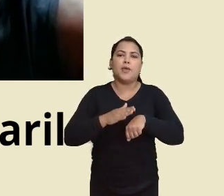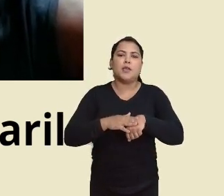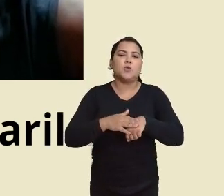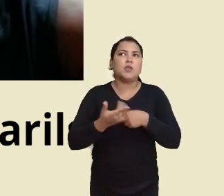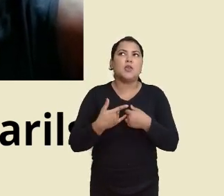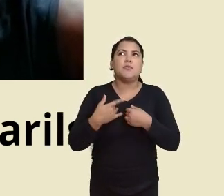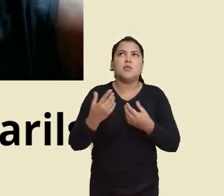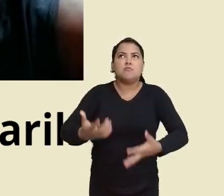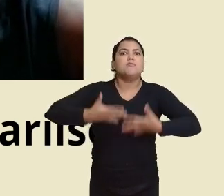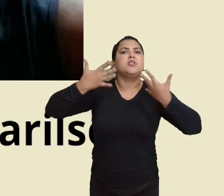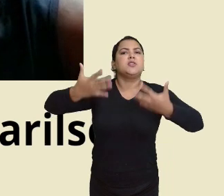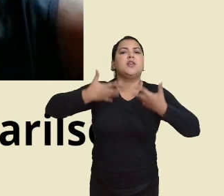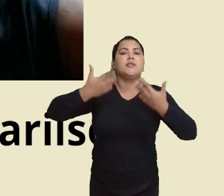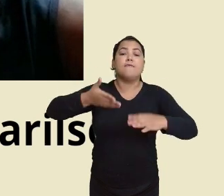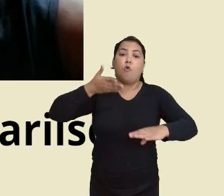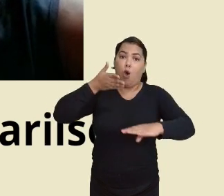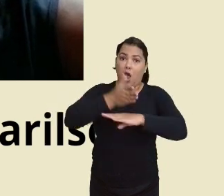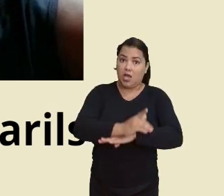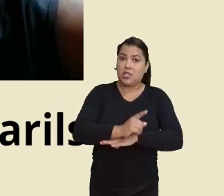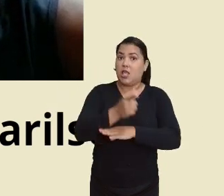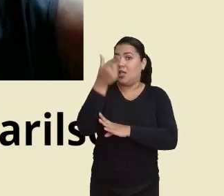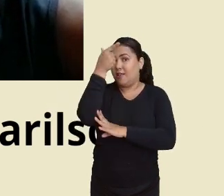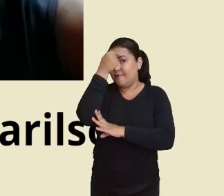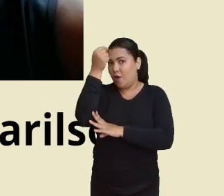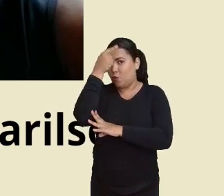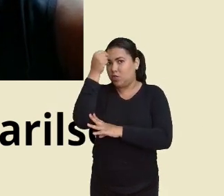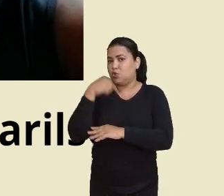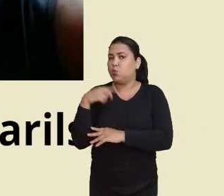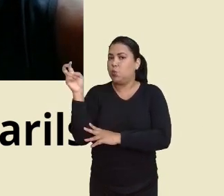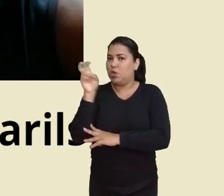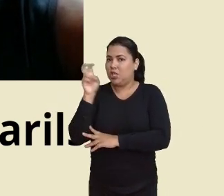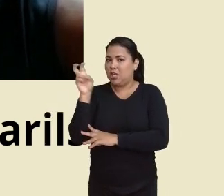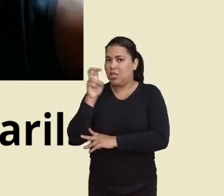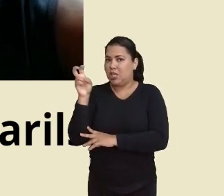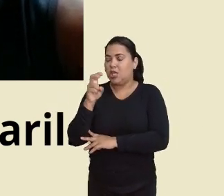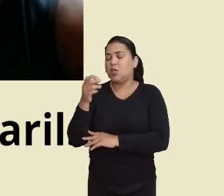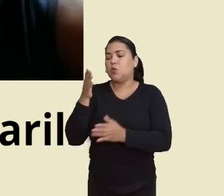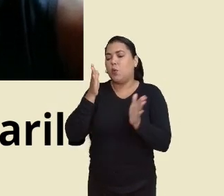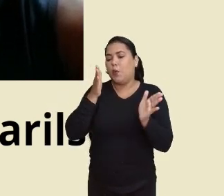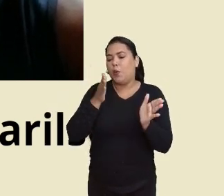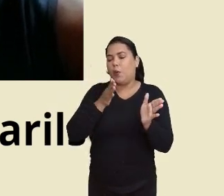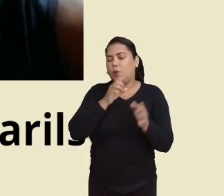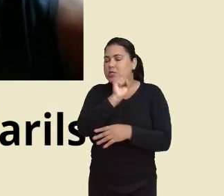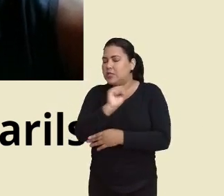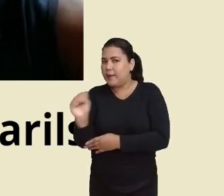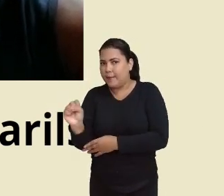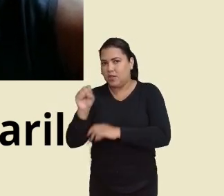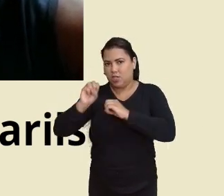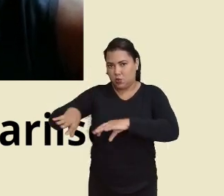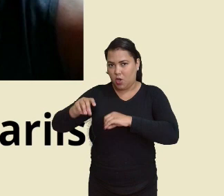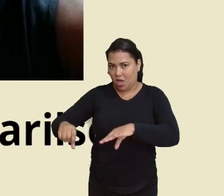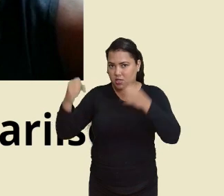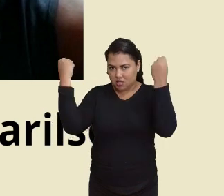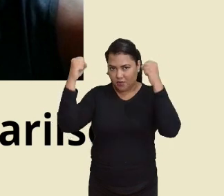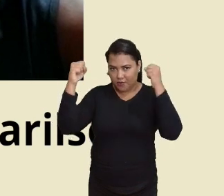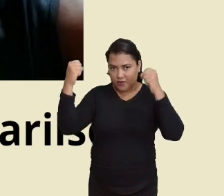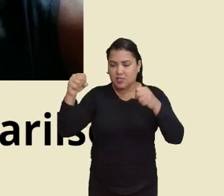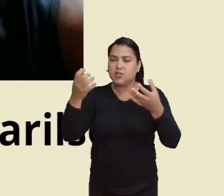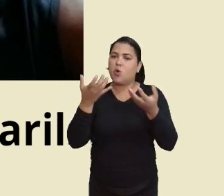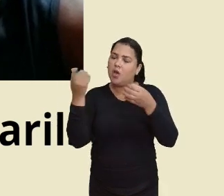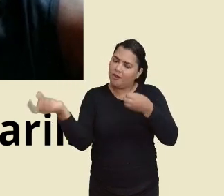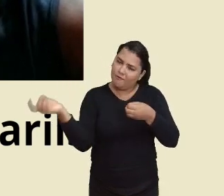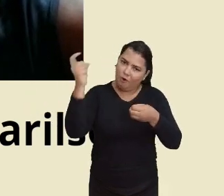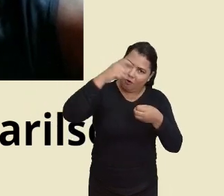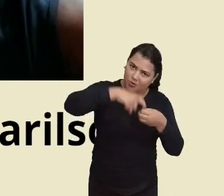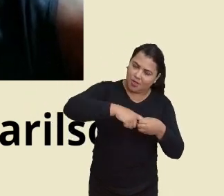faculdade. E atualmente eu estou no 5º período do curso de Educação Física e pretendo novamente voltar